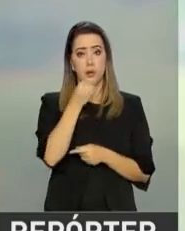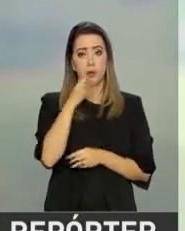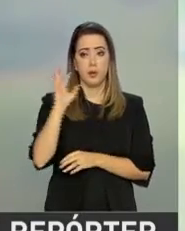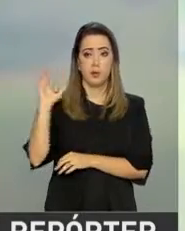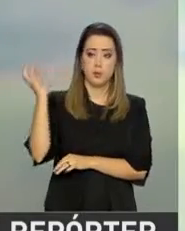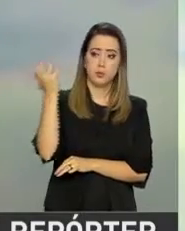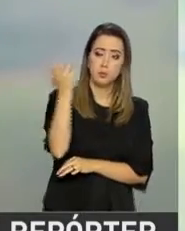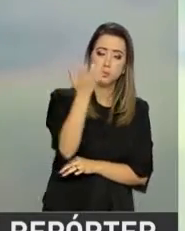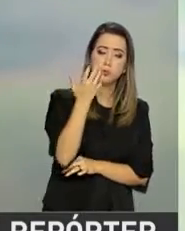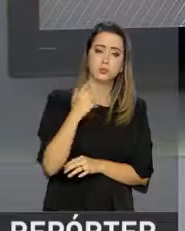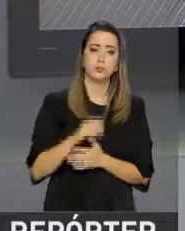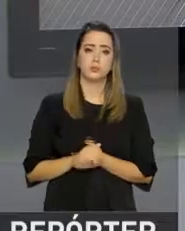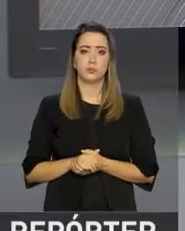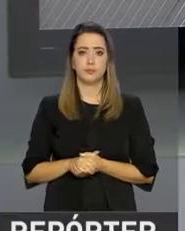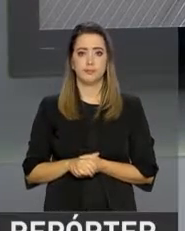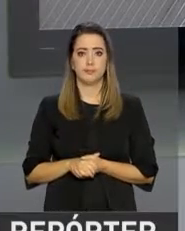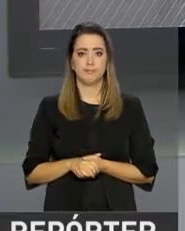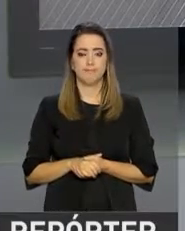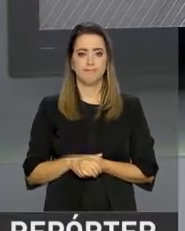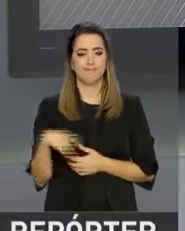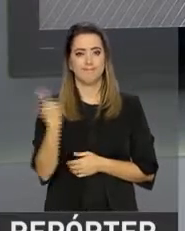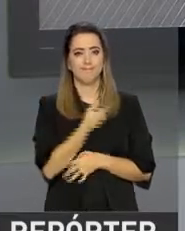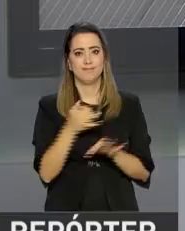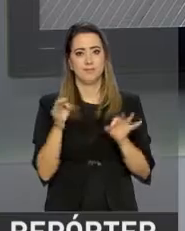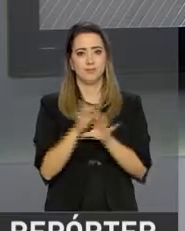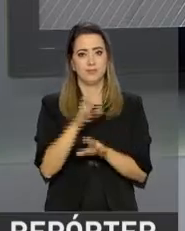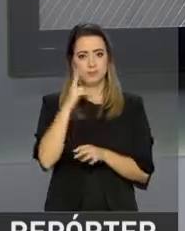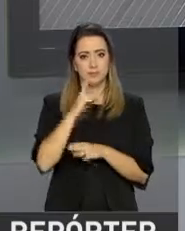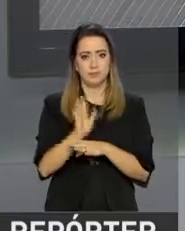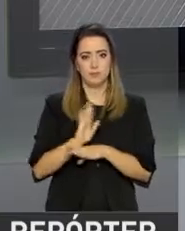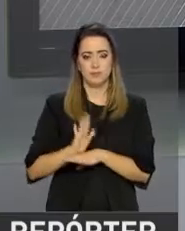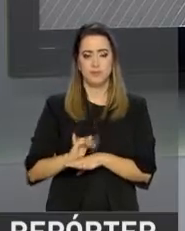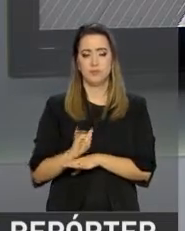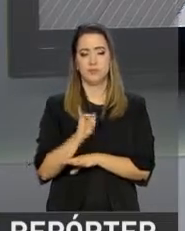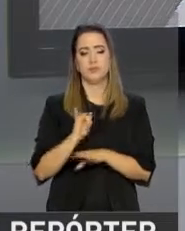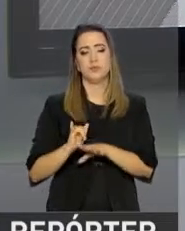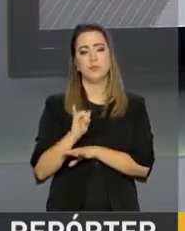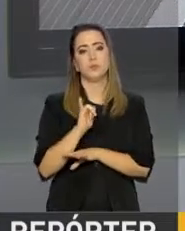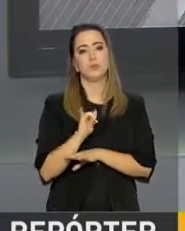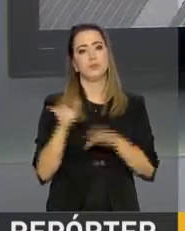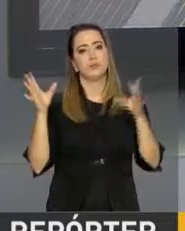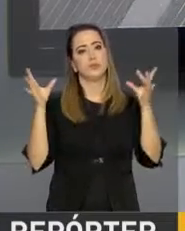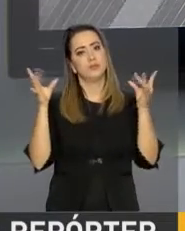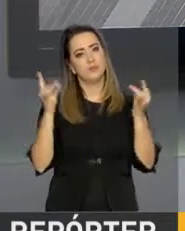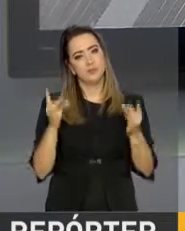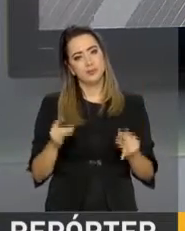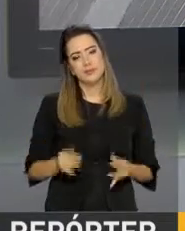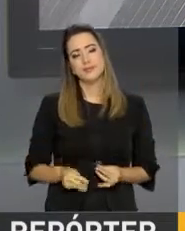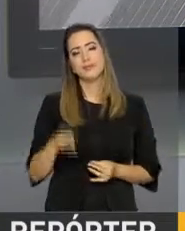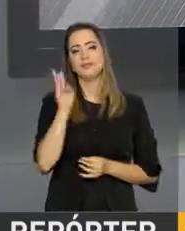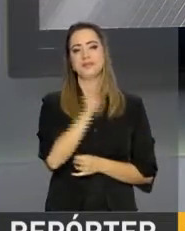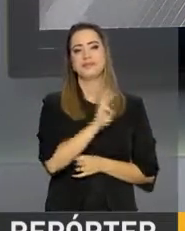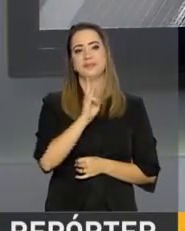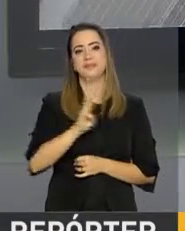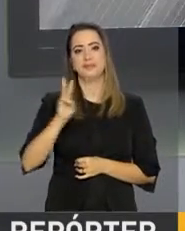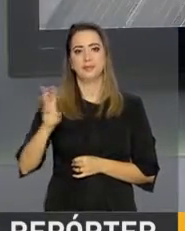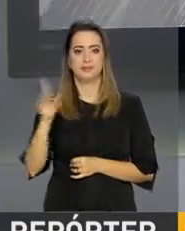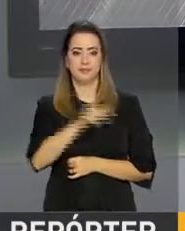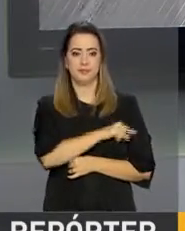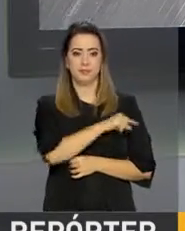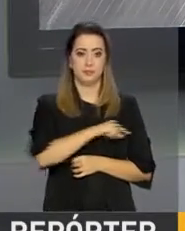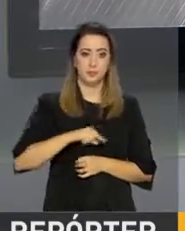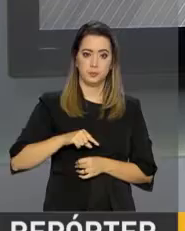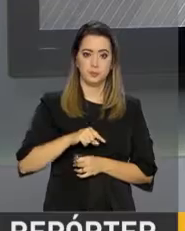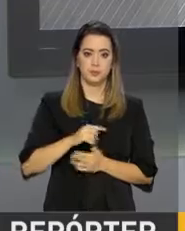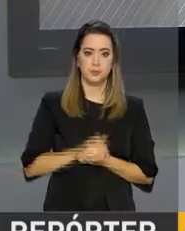carbono na atmosfera nós ficamos por aqui você pode rever as reportagens no youtube e toda a nossa programação também está